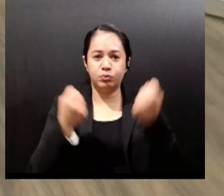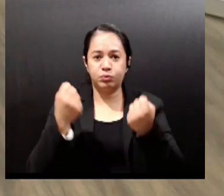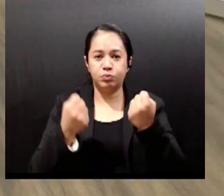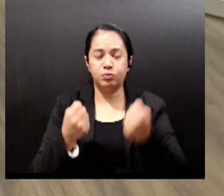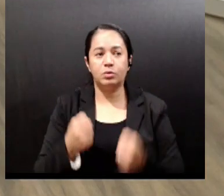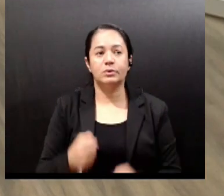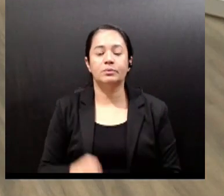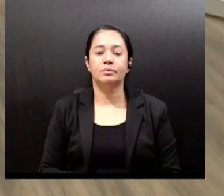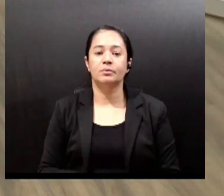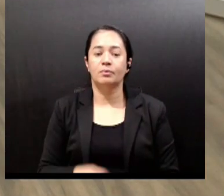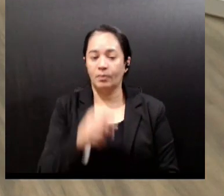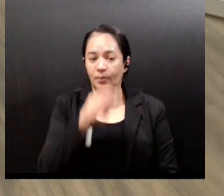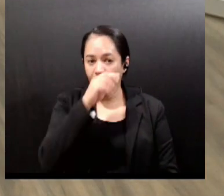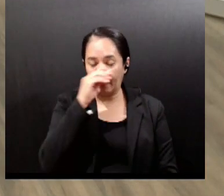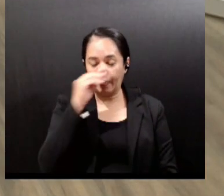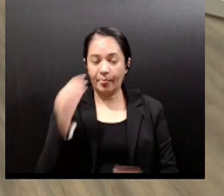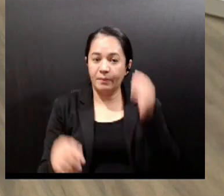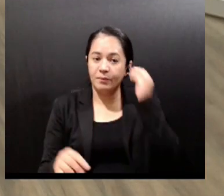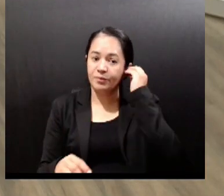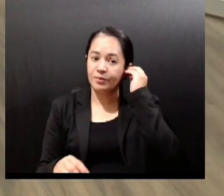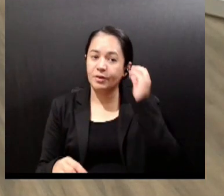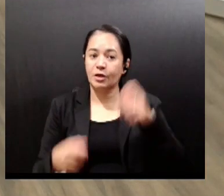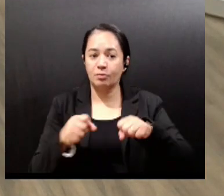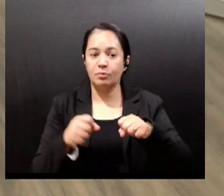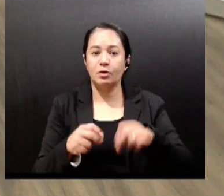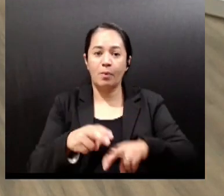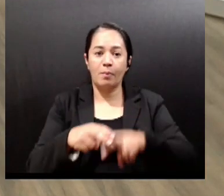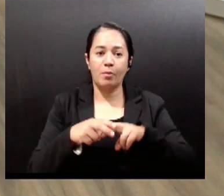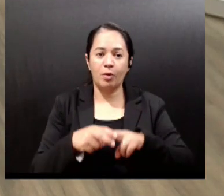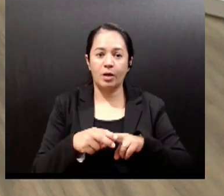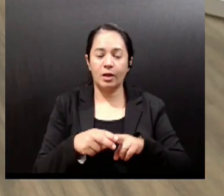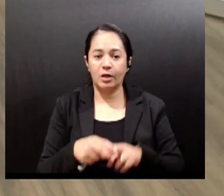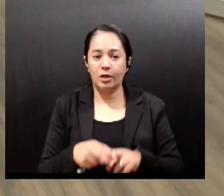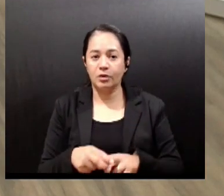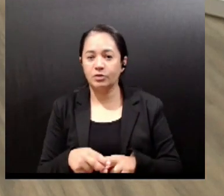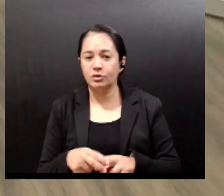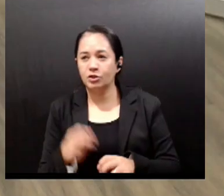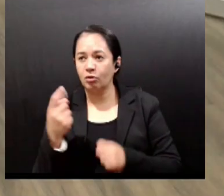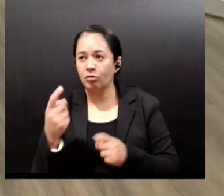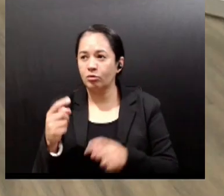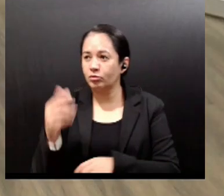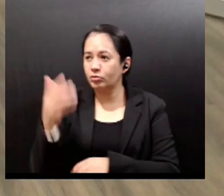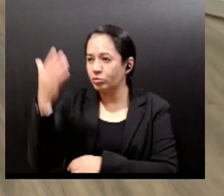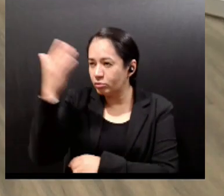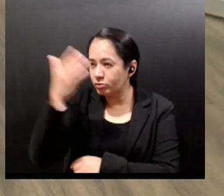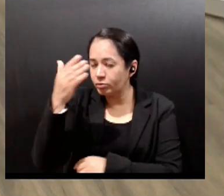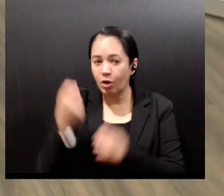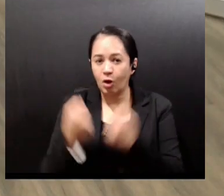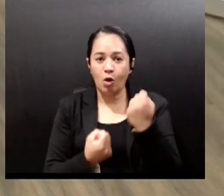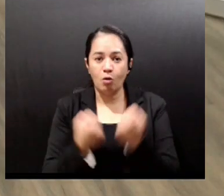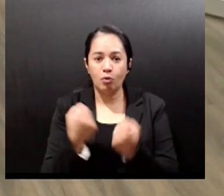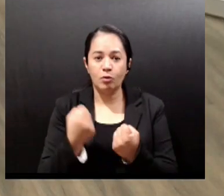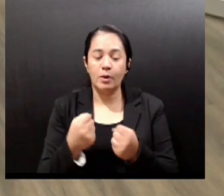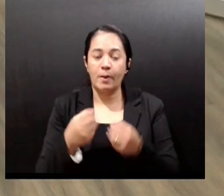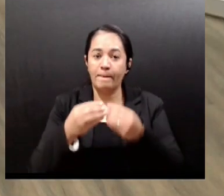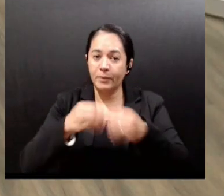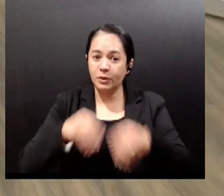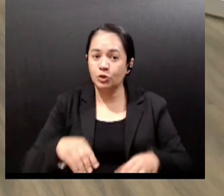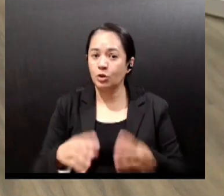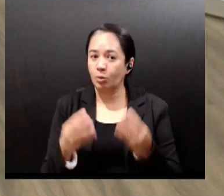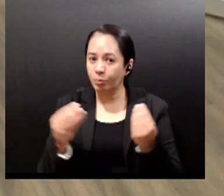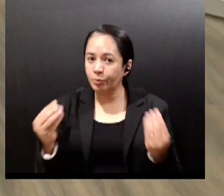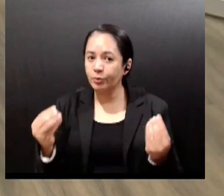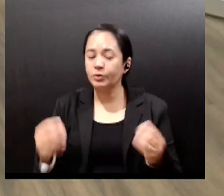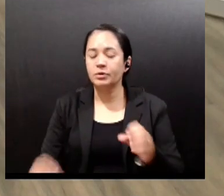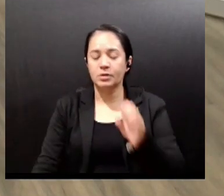eles acabam, até por conta do ponto cego que alguns carros têm, né, alguns veículos, então isso acaba prejudicando muito, né? Exato, exato.